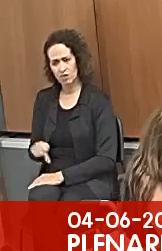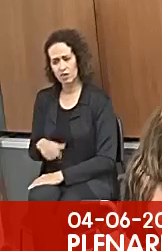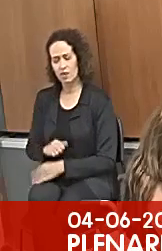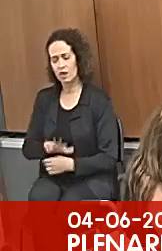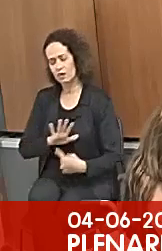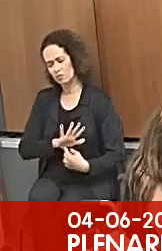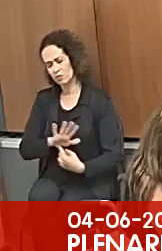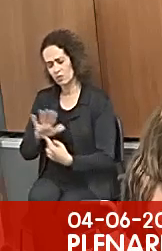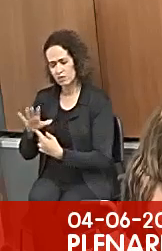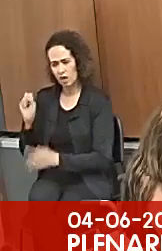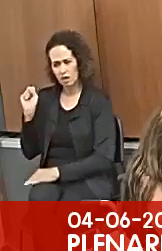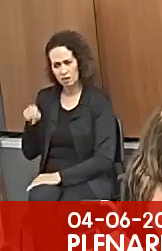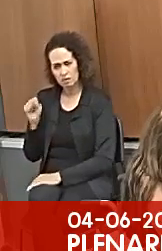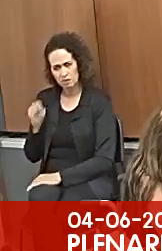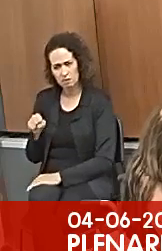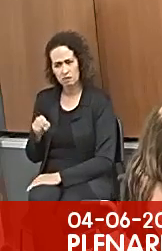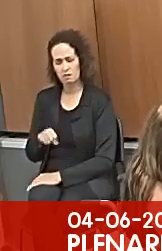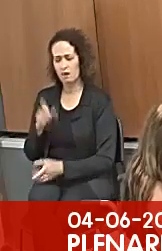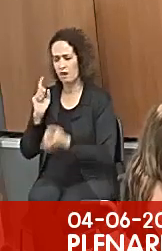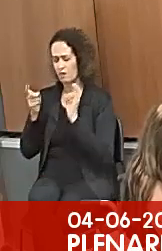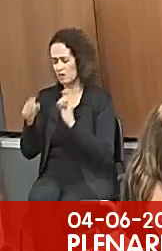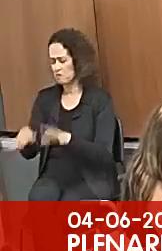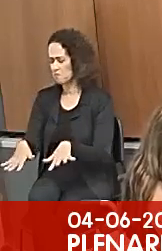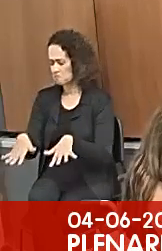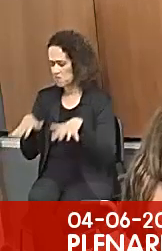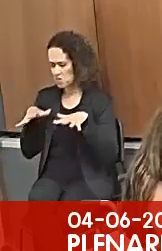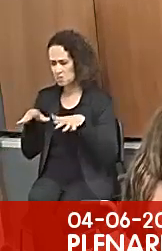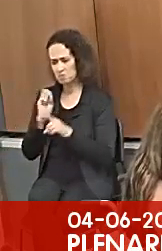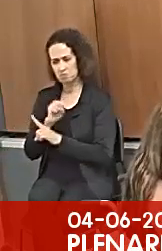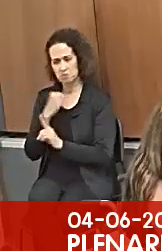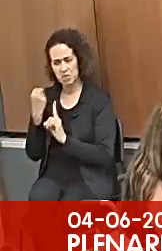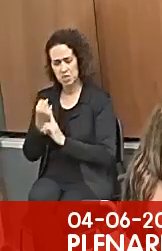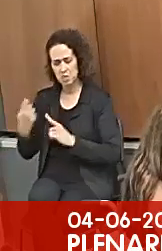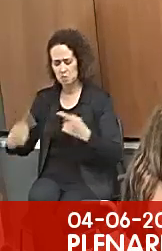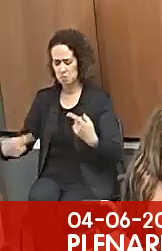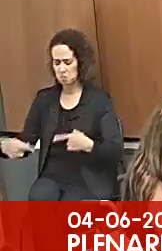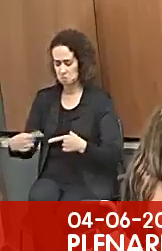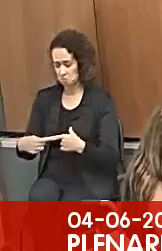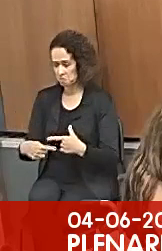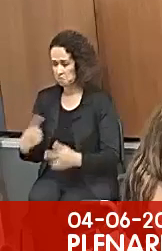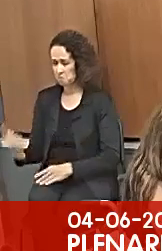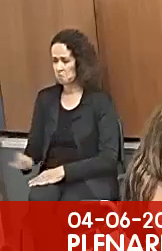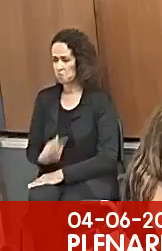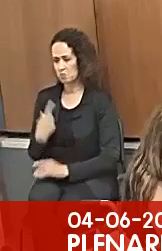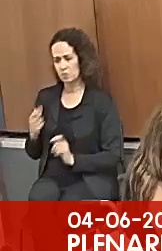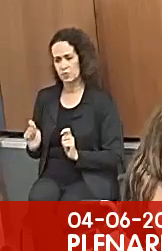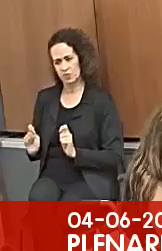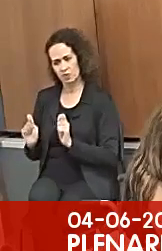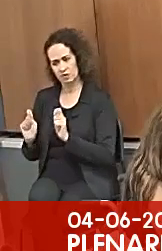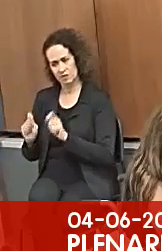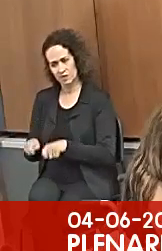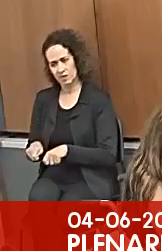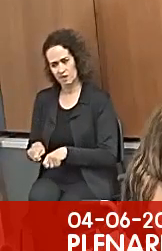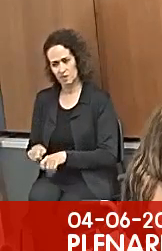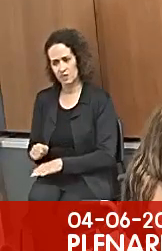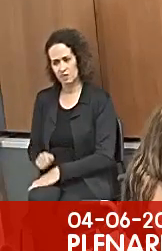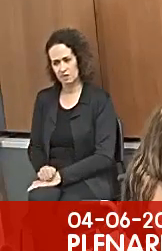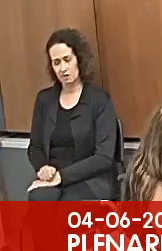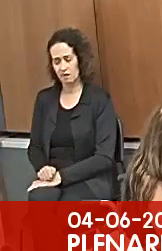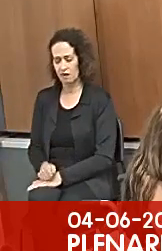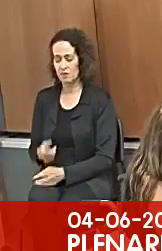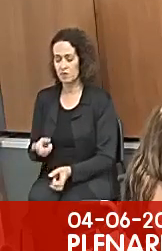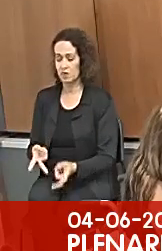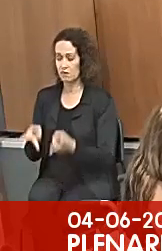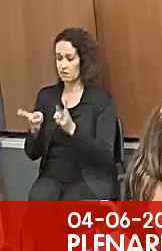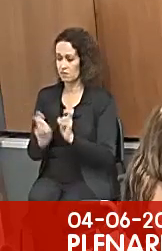trazer audiência pública, é levar a discussão à sociedade. Só assim poderemos identificar as mazelas, identificar